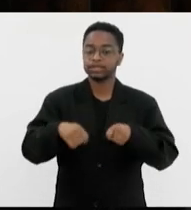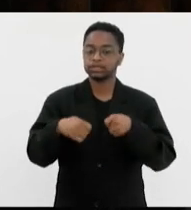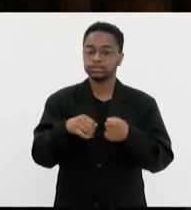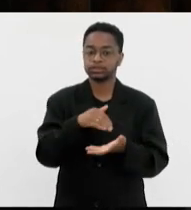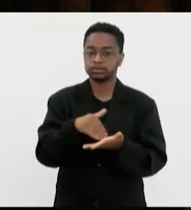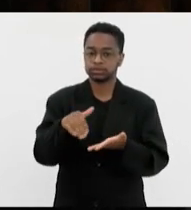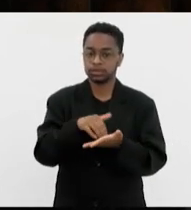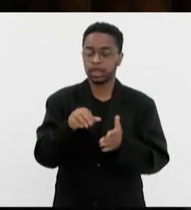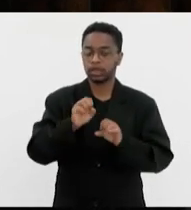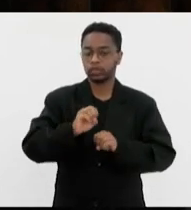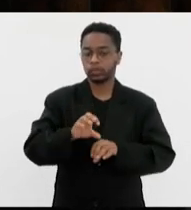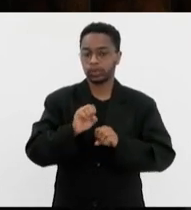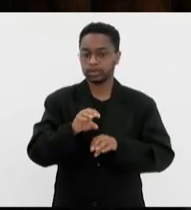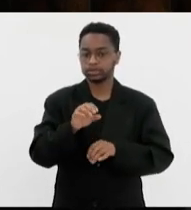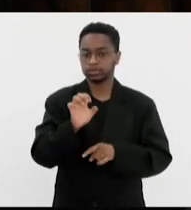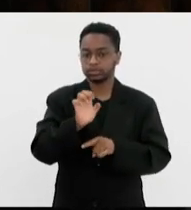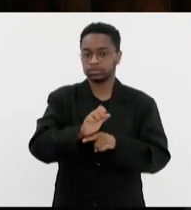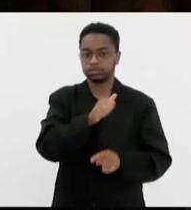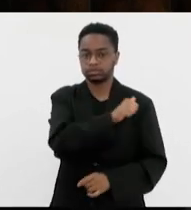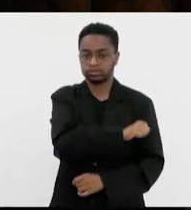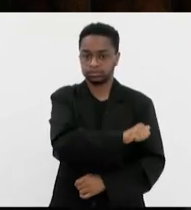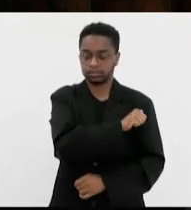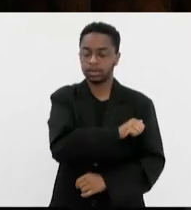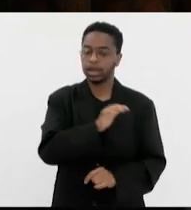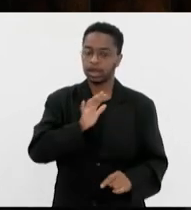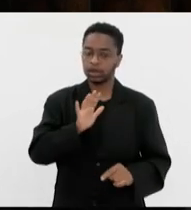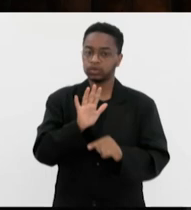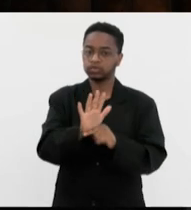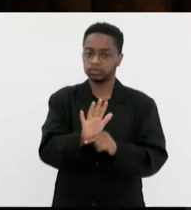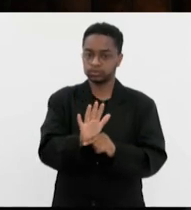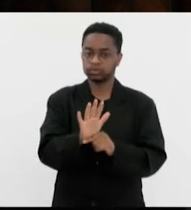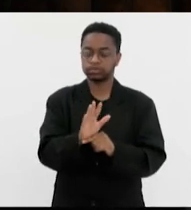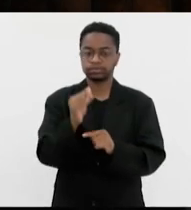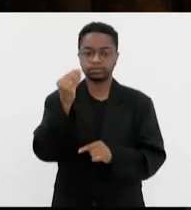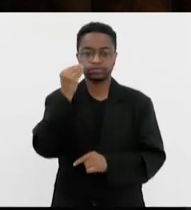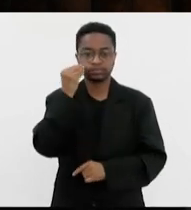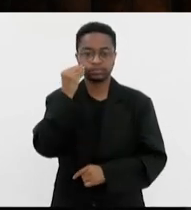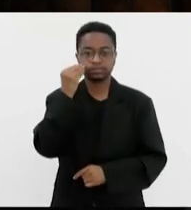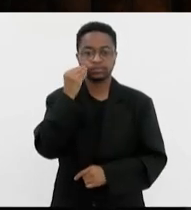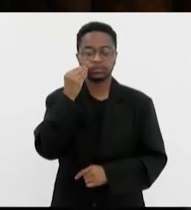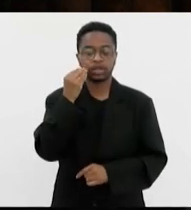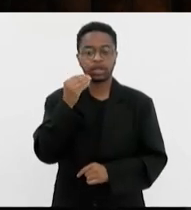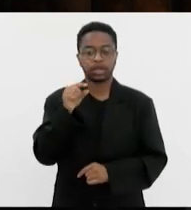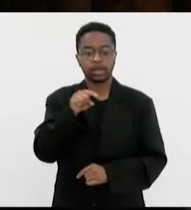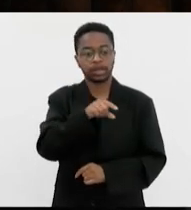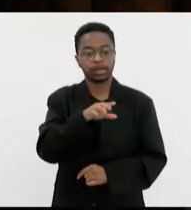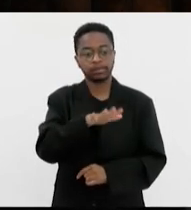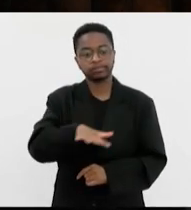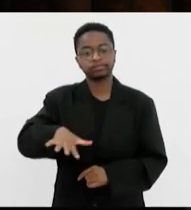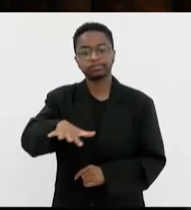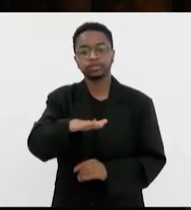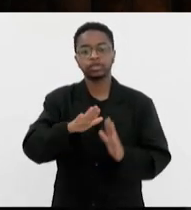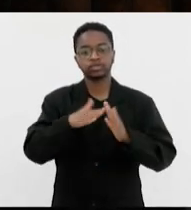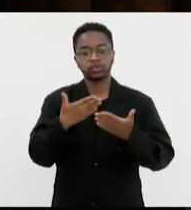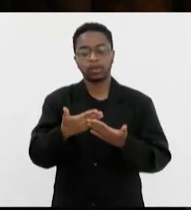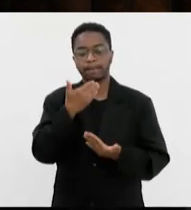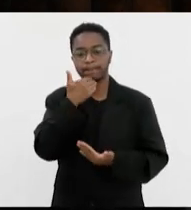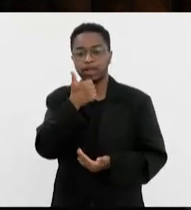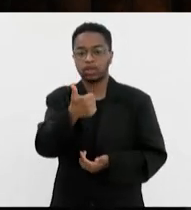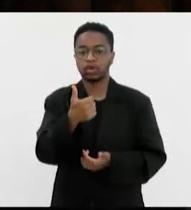Secretaria de Estado de Educação contribua para que as escolas continuem melhorando as suas condições de